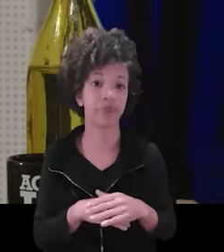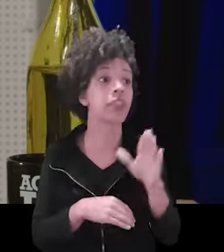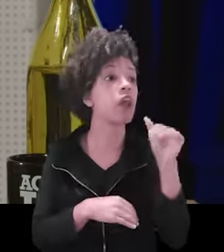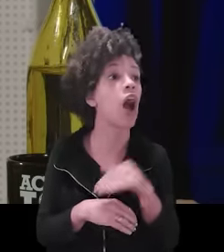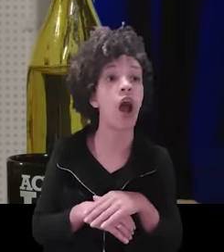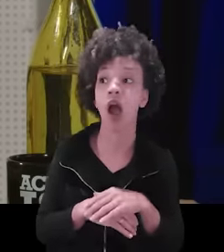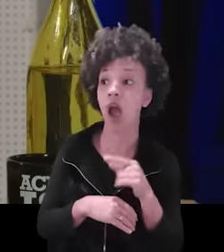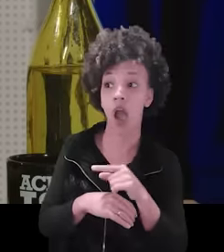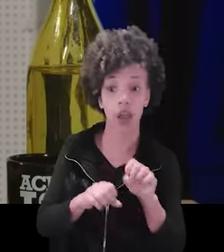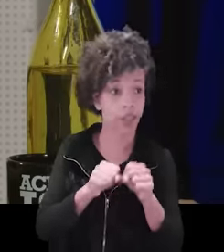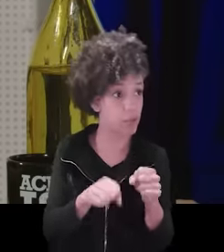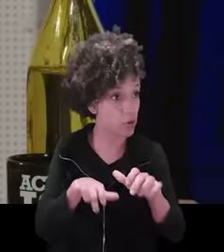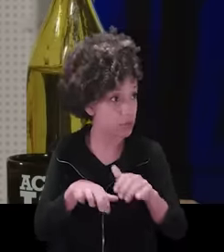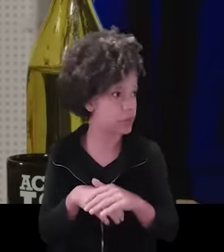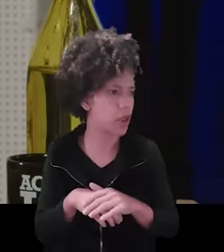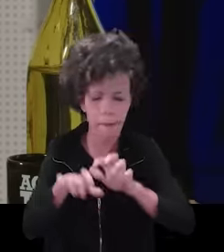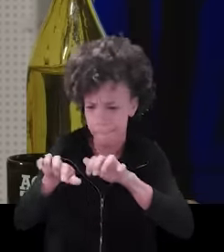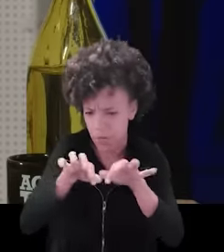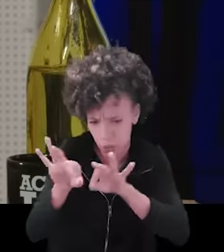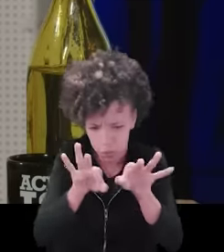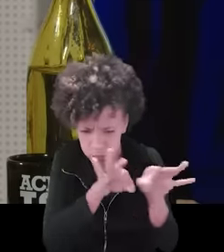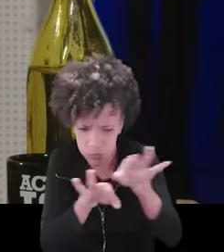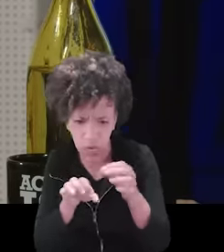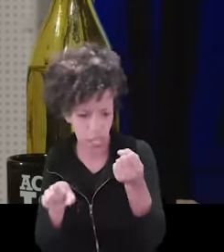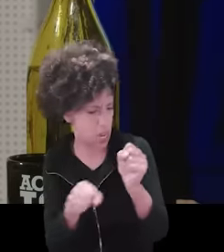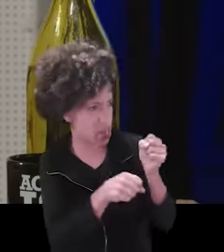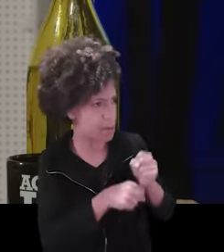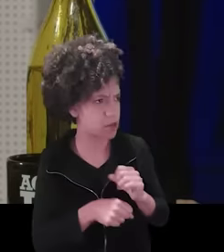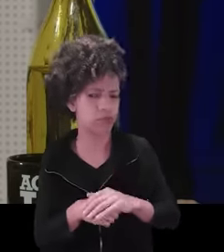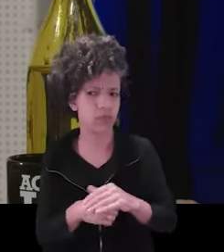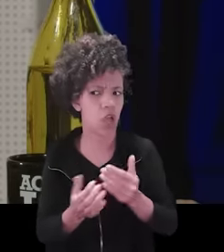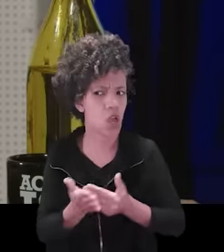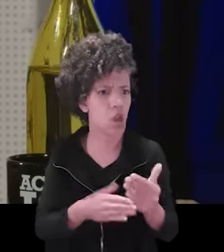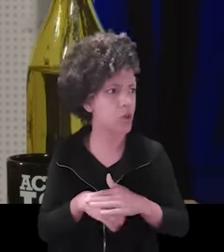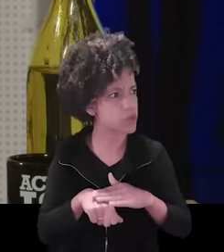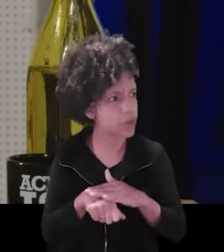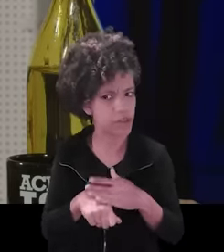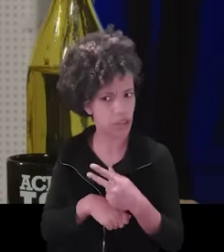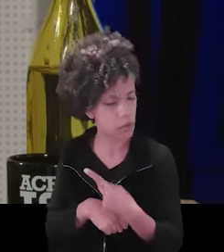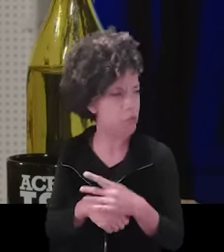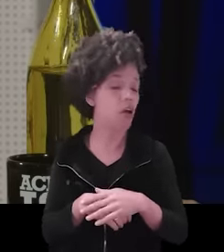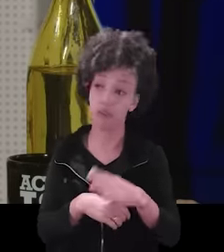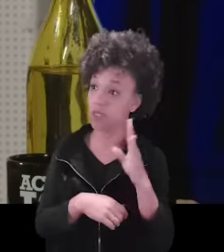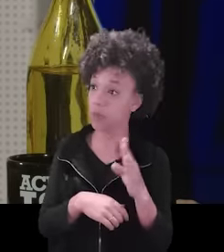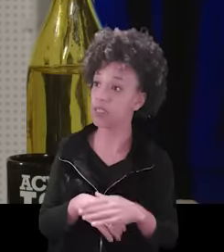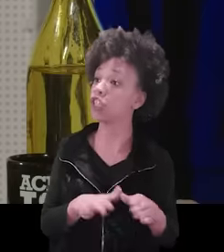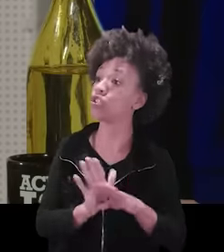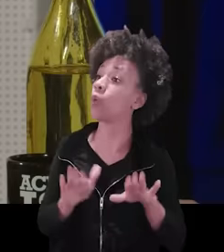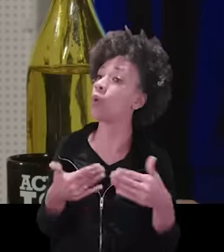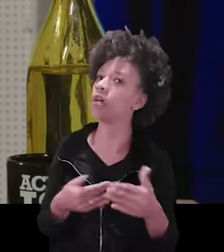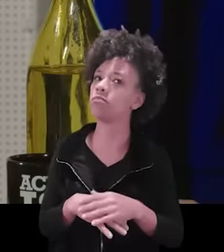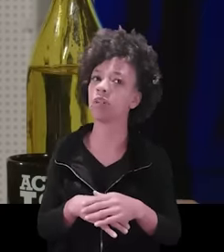aí a menina chama ele olha quebrou aqui meu computador ele foi lá me disse o computador ia lá limpar e ele começou a puxar assunto com a gente né Isso é